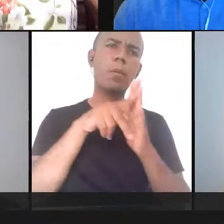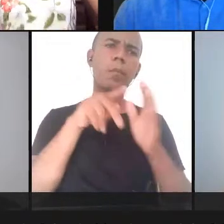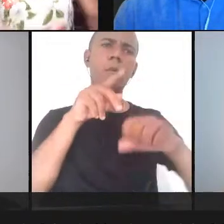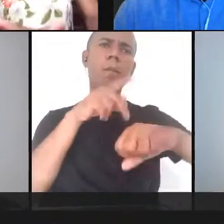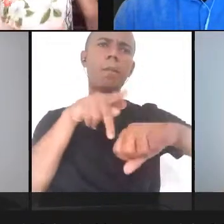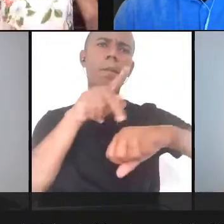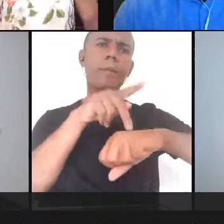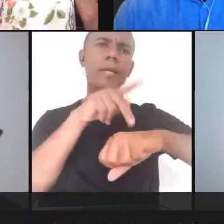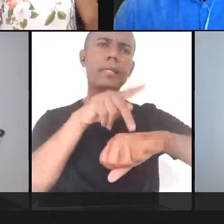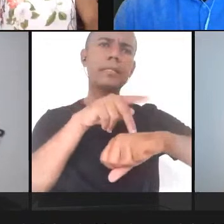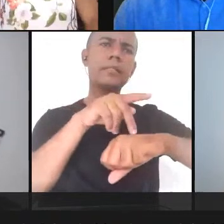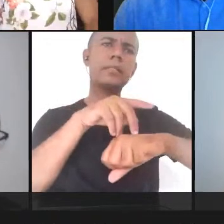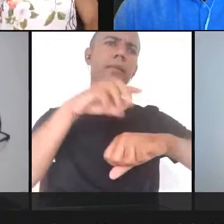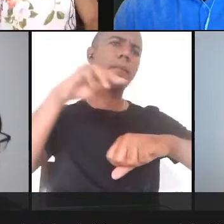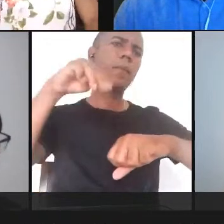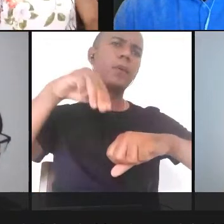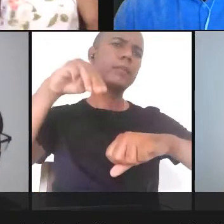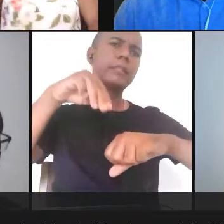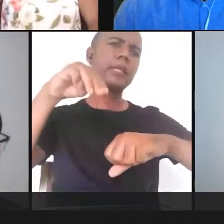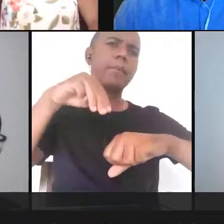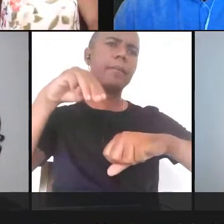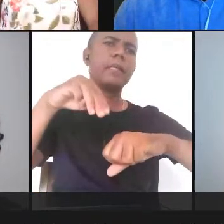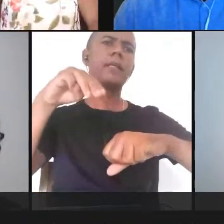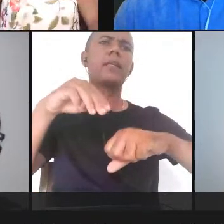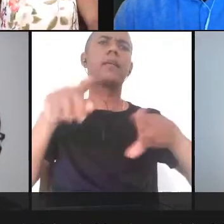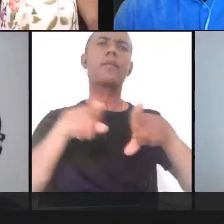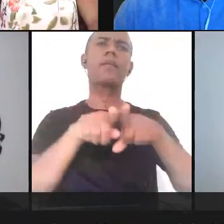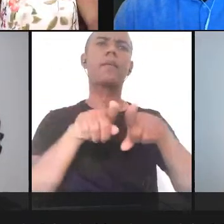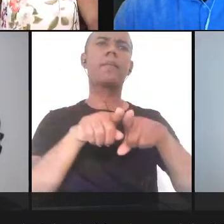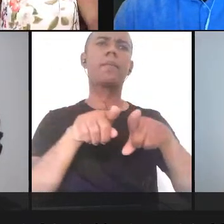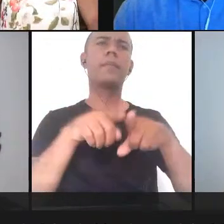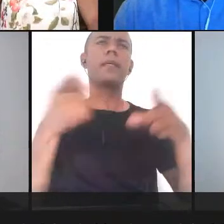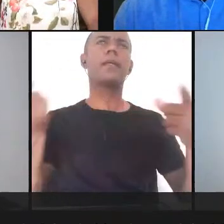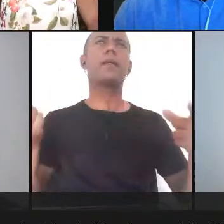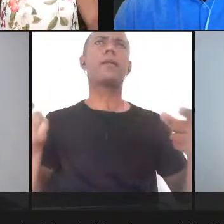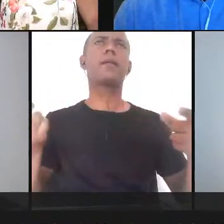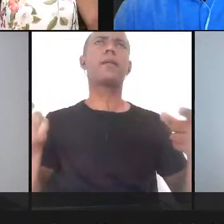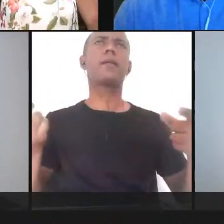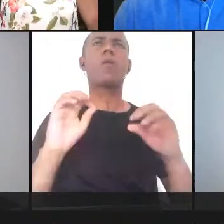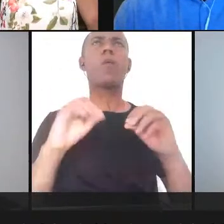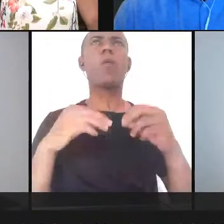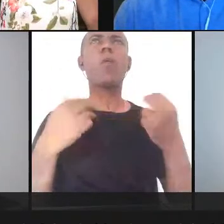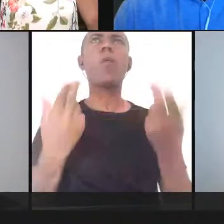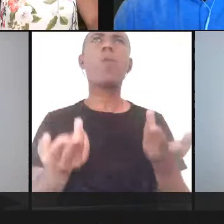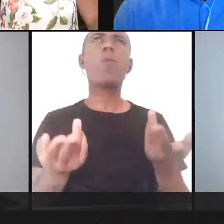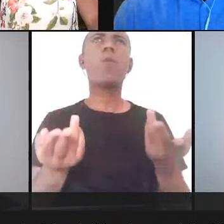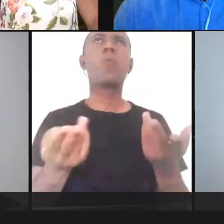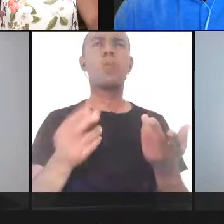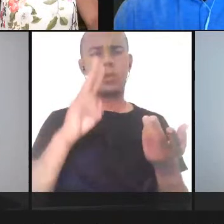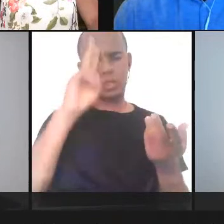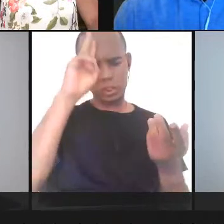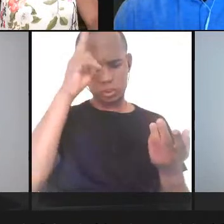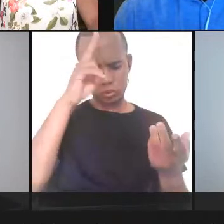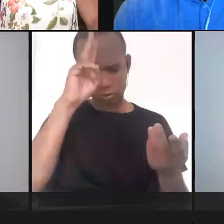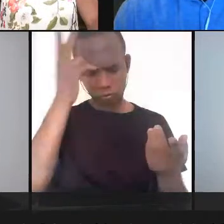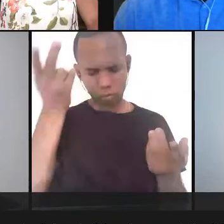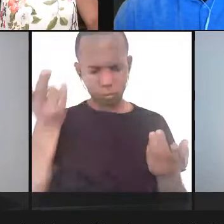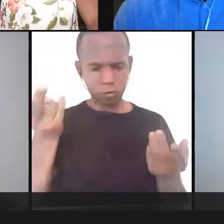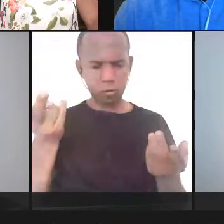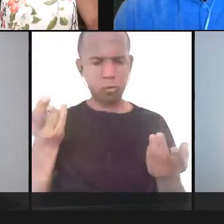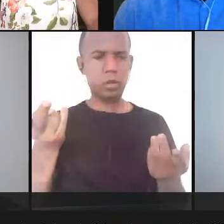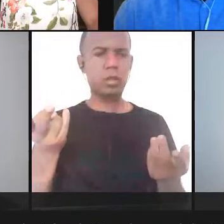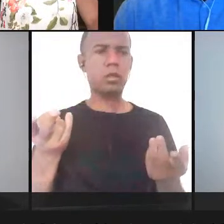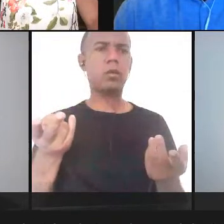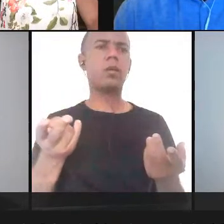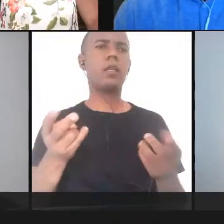dizia a Eliana Dualo, histórias como essas fábulas de